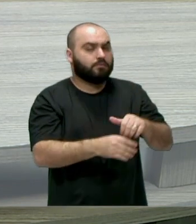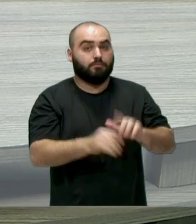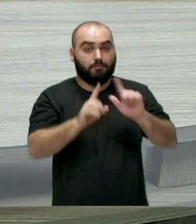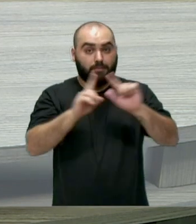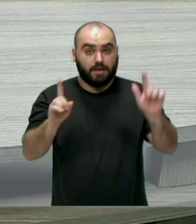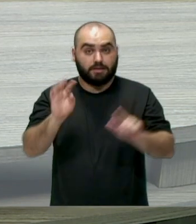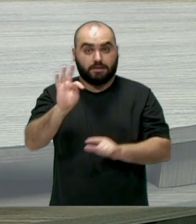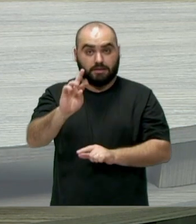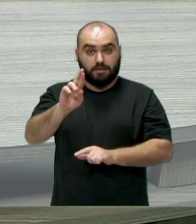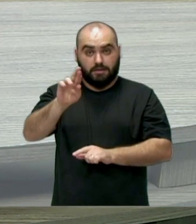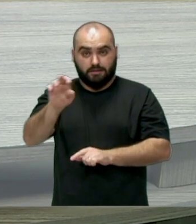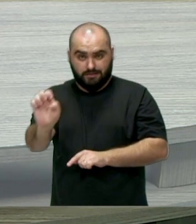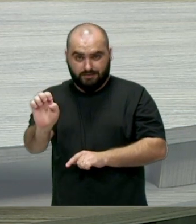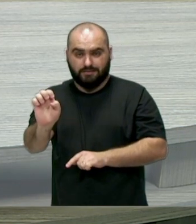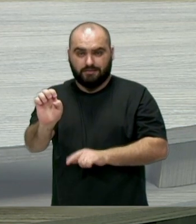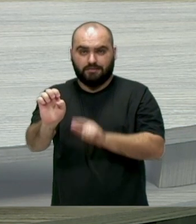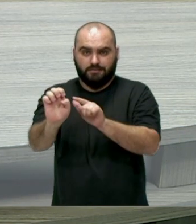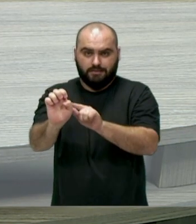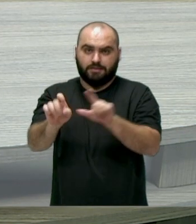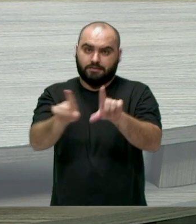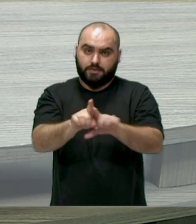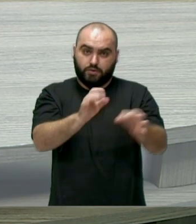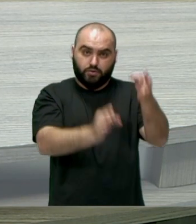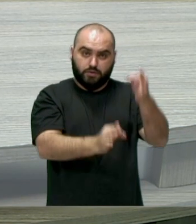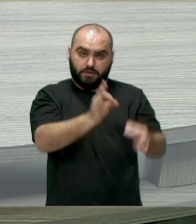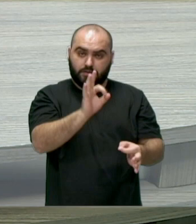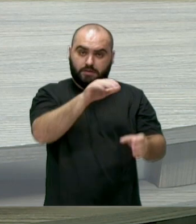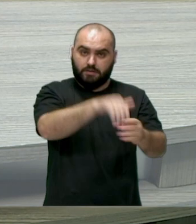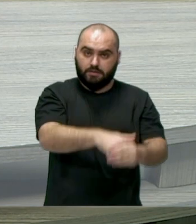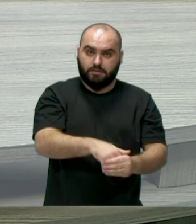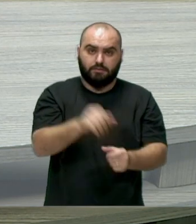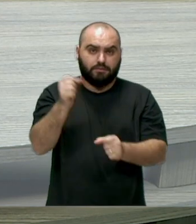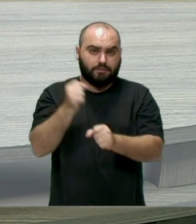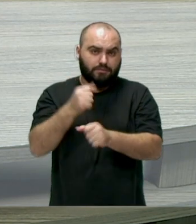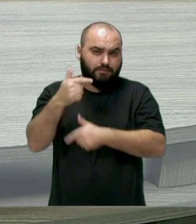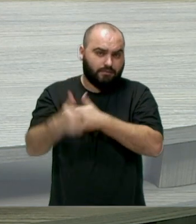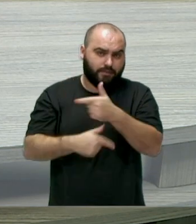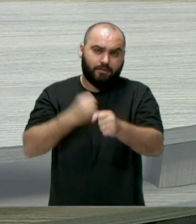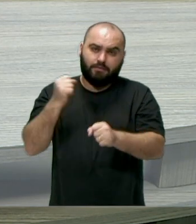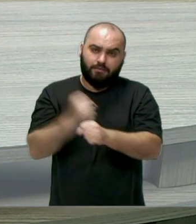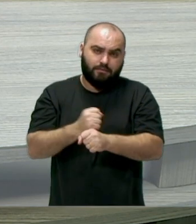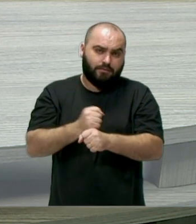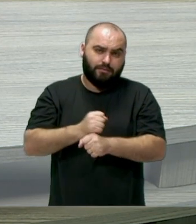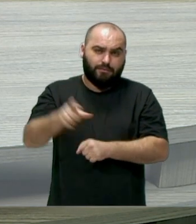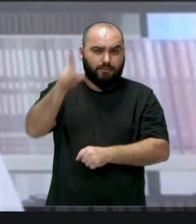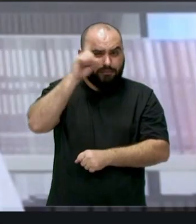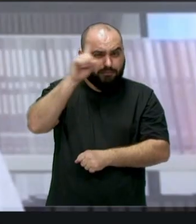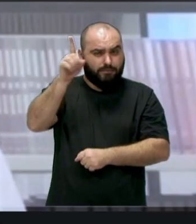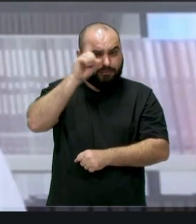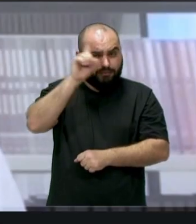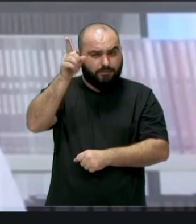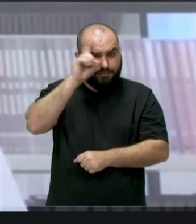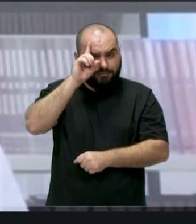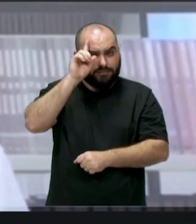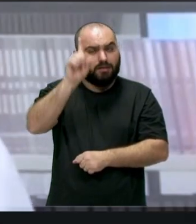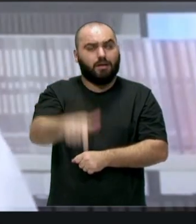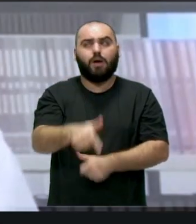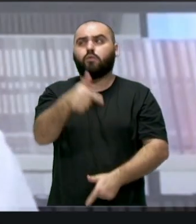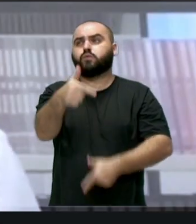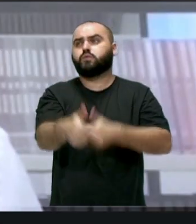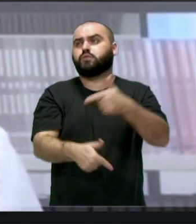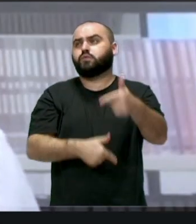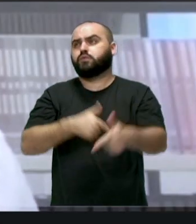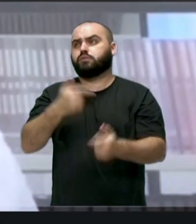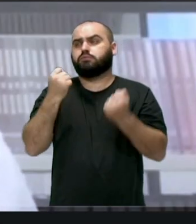Regional Eleitoral e a Justiça Eleitoral, ela trabalha o ano inteiro, quase todos os dias. Então, é muito trabalho. E uma